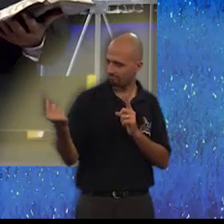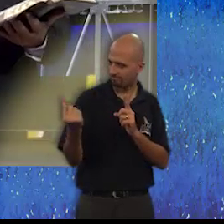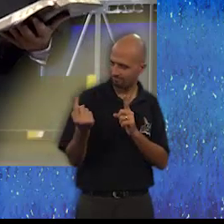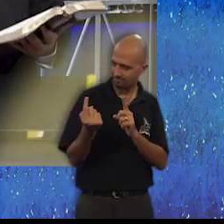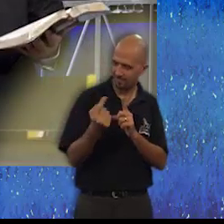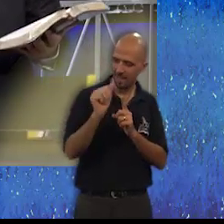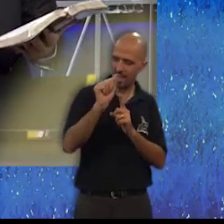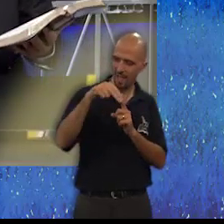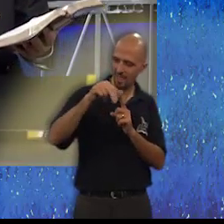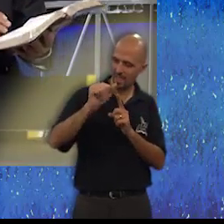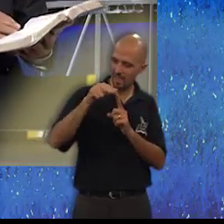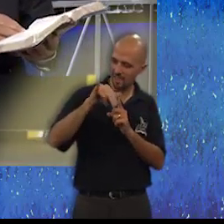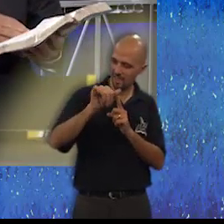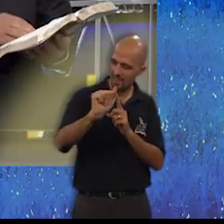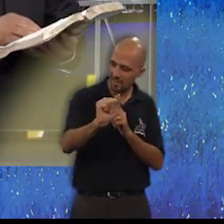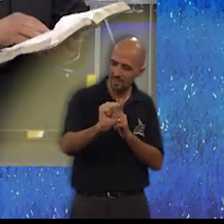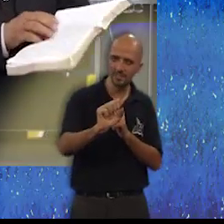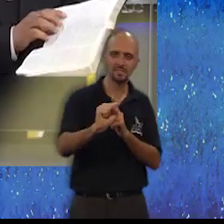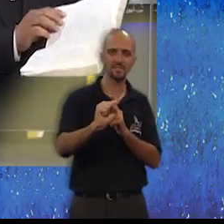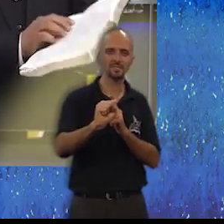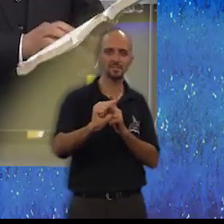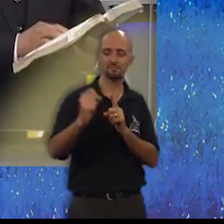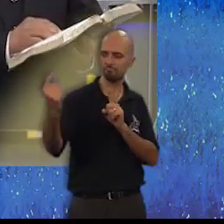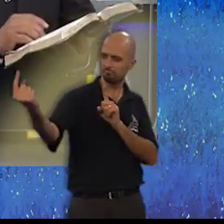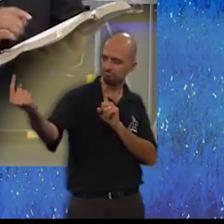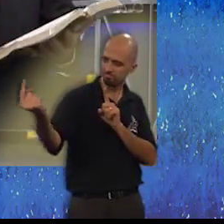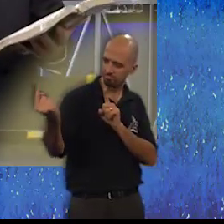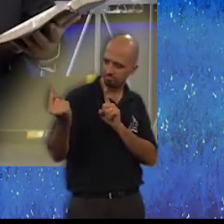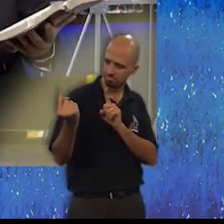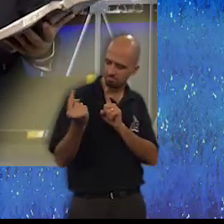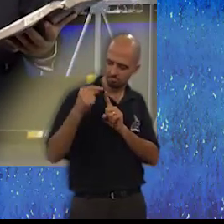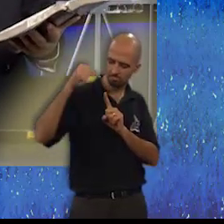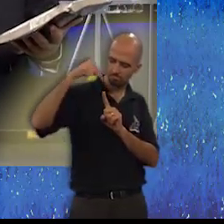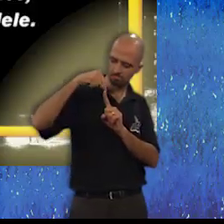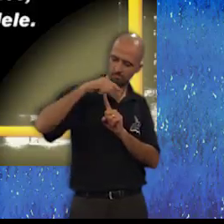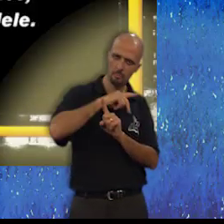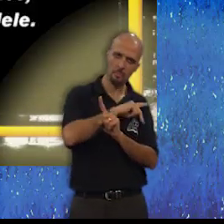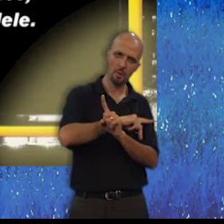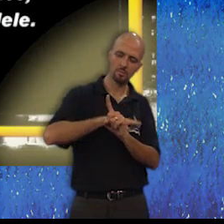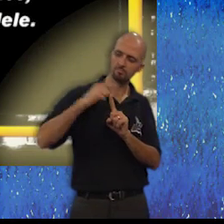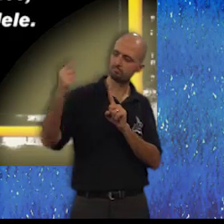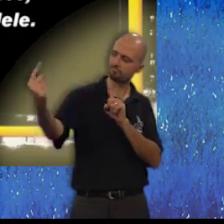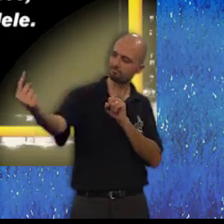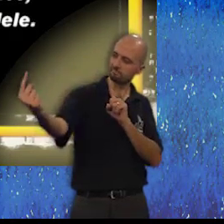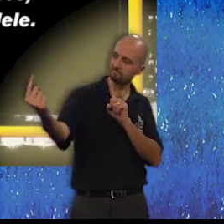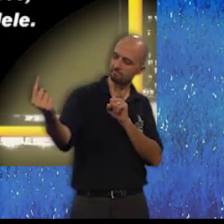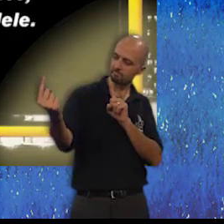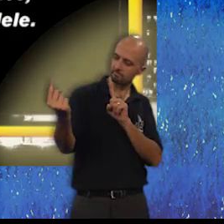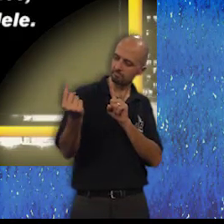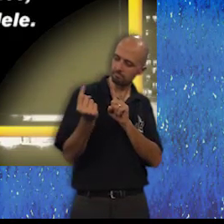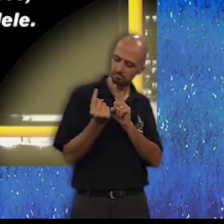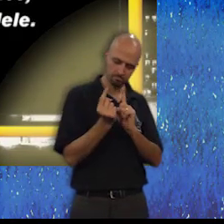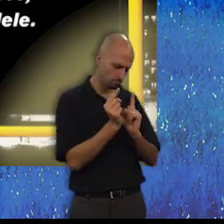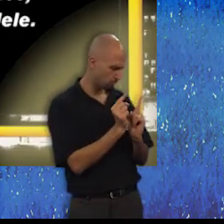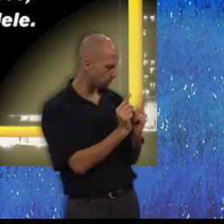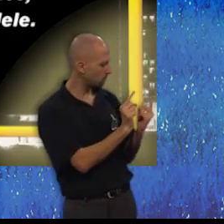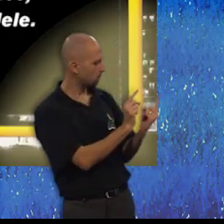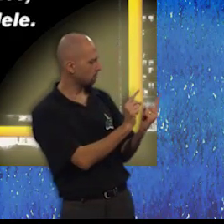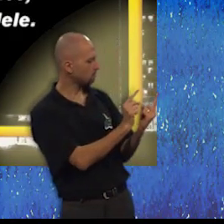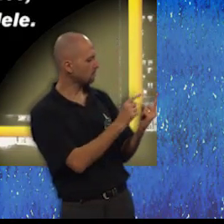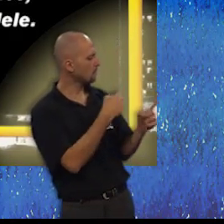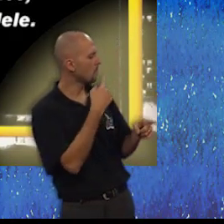para Saulo. Veja como é. 22 de Atos, verso 16. E agora, por que te